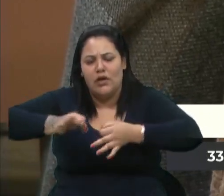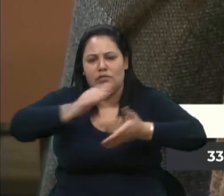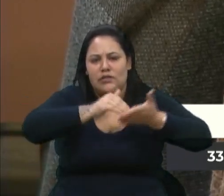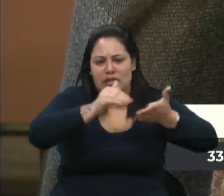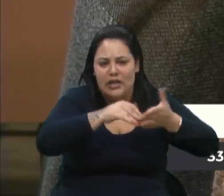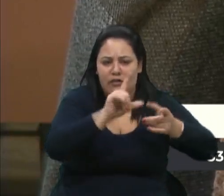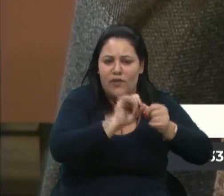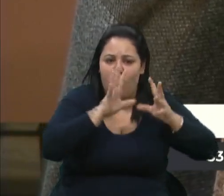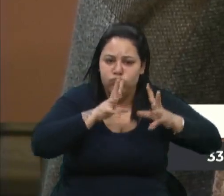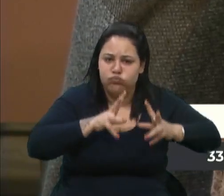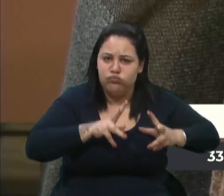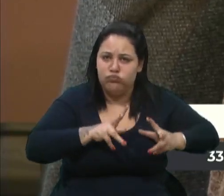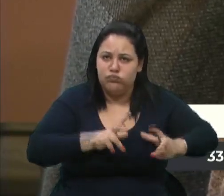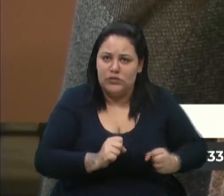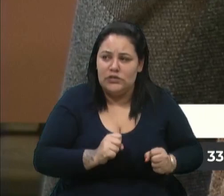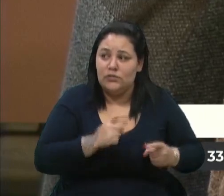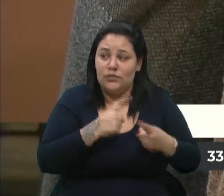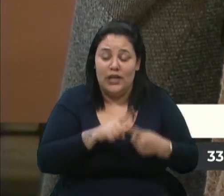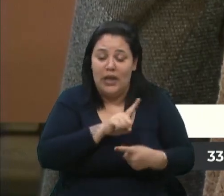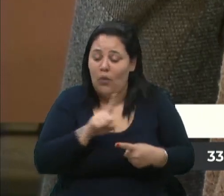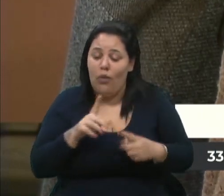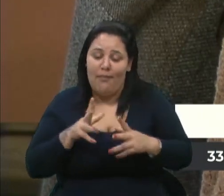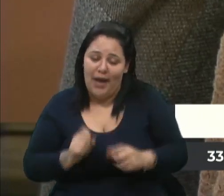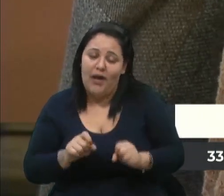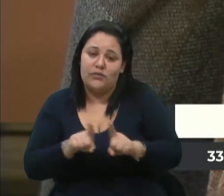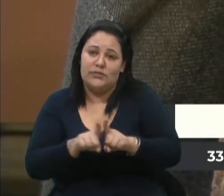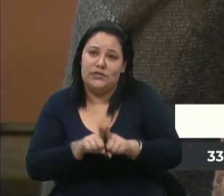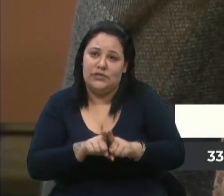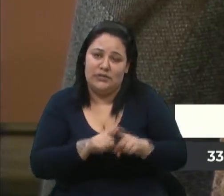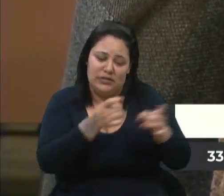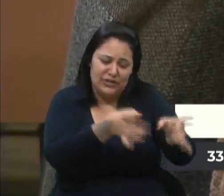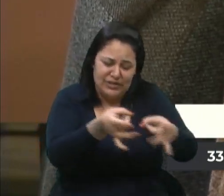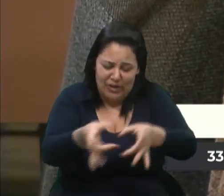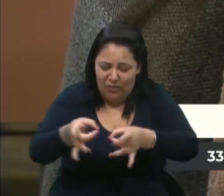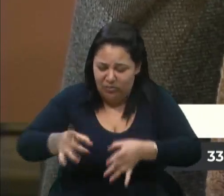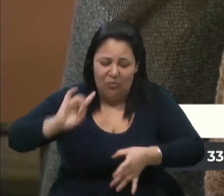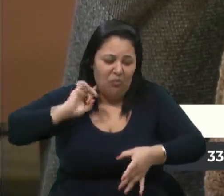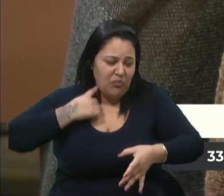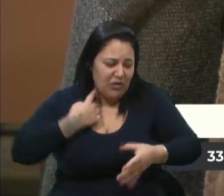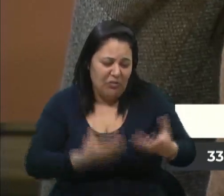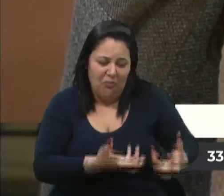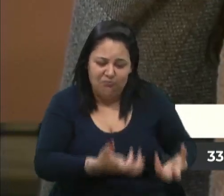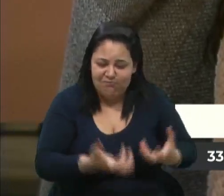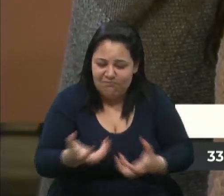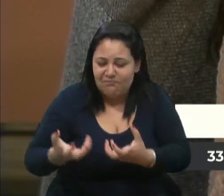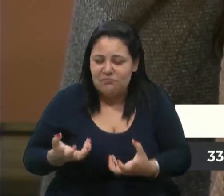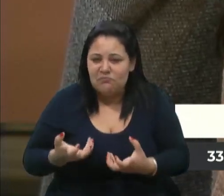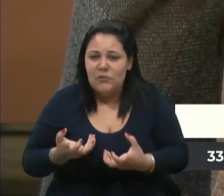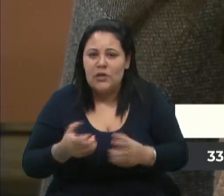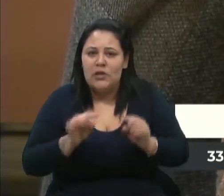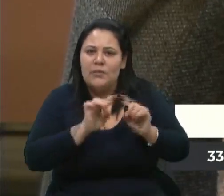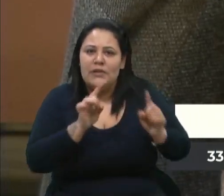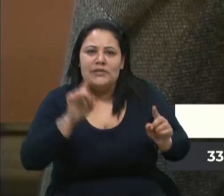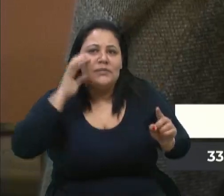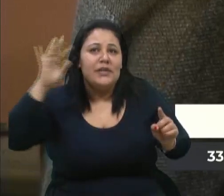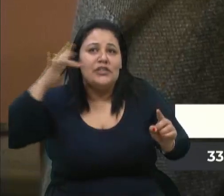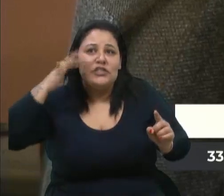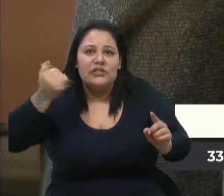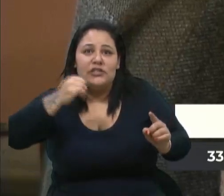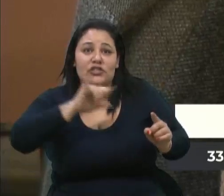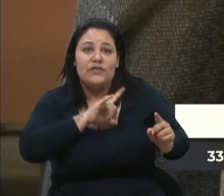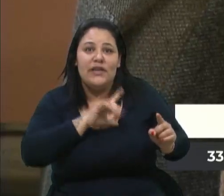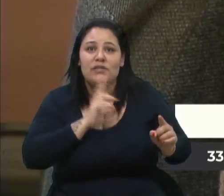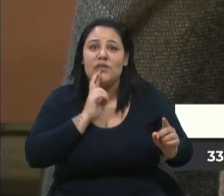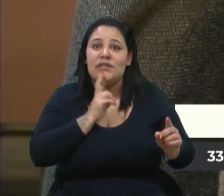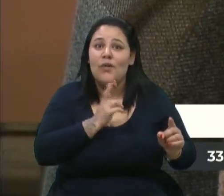limpeza, porque nem limpeza tinham feito nos restos que ficaram. Mas imaginem se lá na lagoa tivesse um